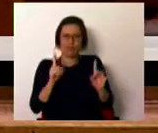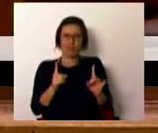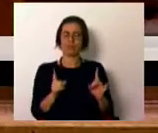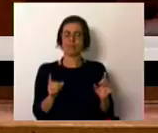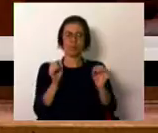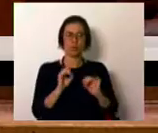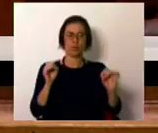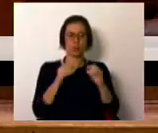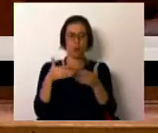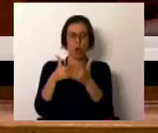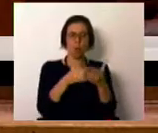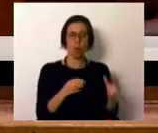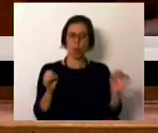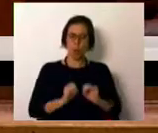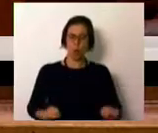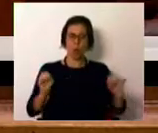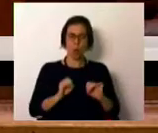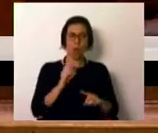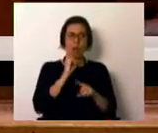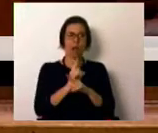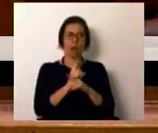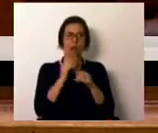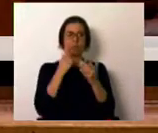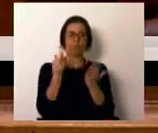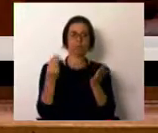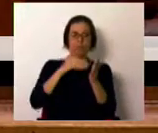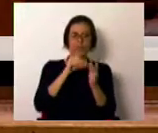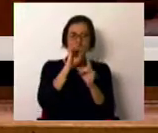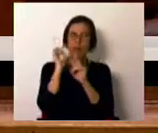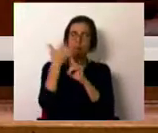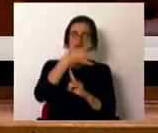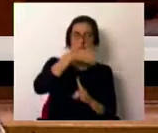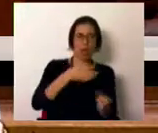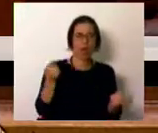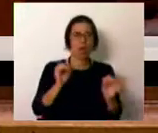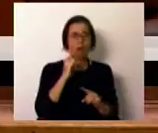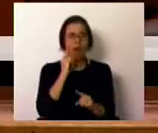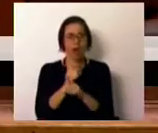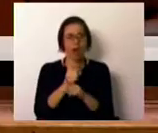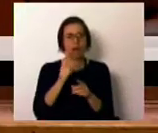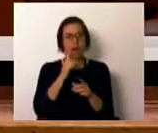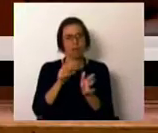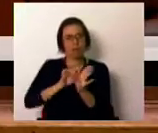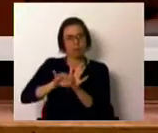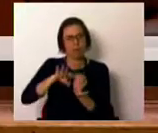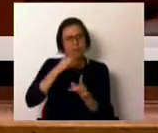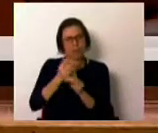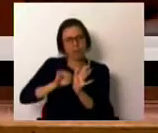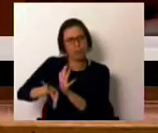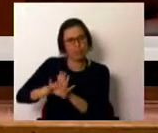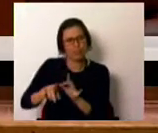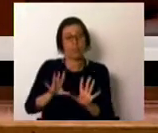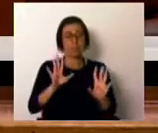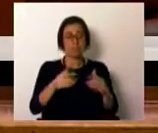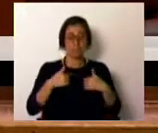se colocassem obstáculos decorrentes de uma classificação ecológica às referidas dragagens. Na perspectiva